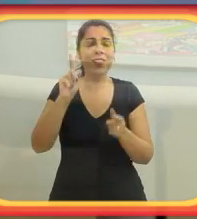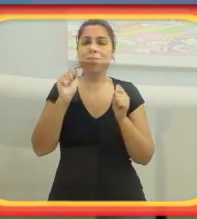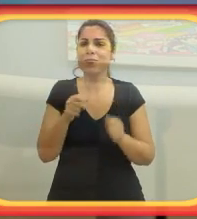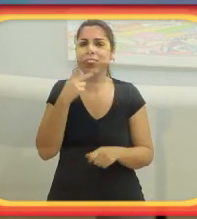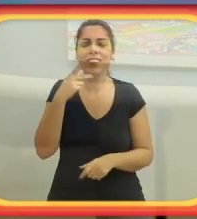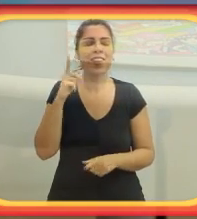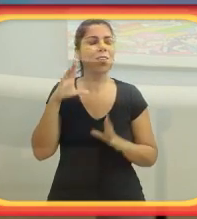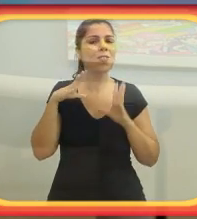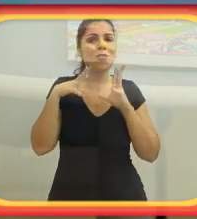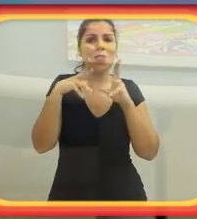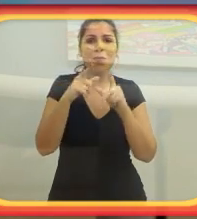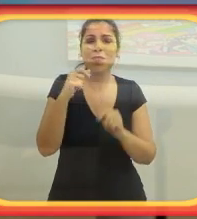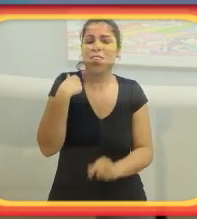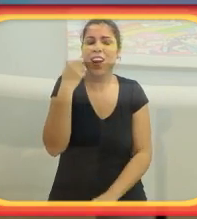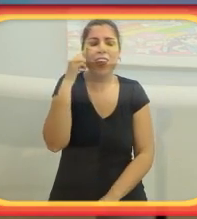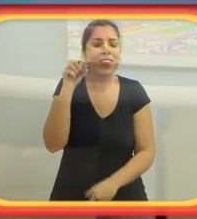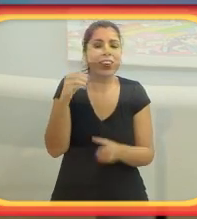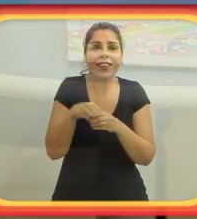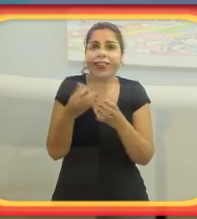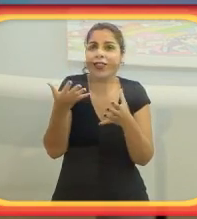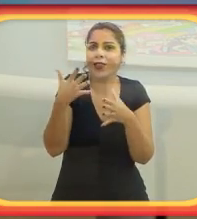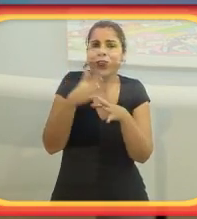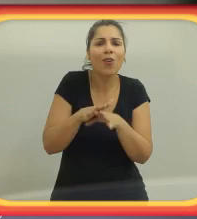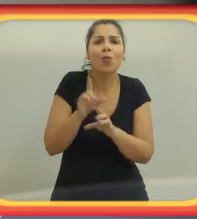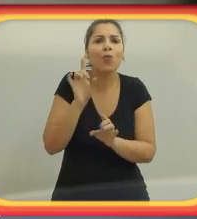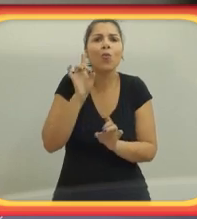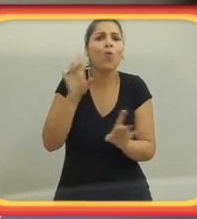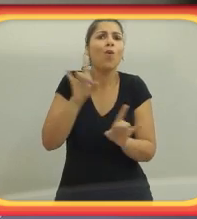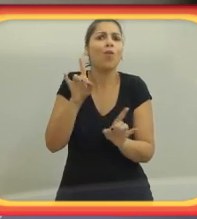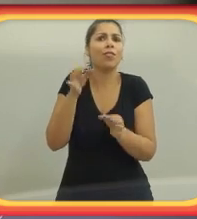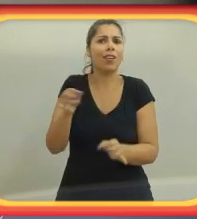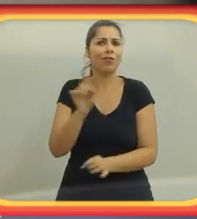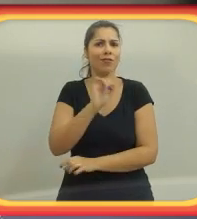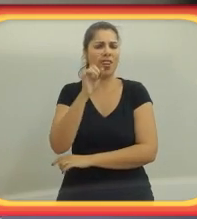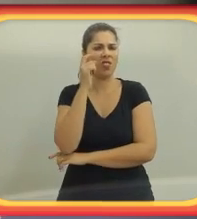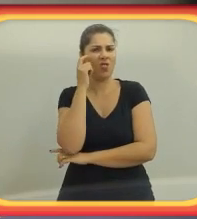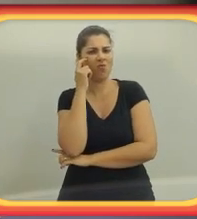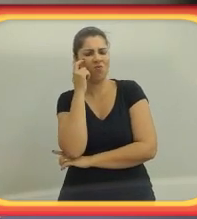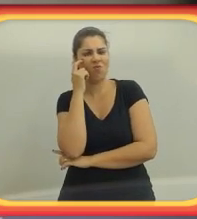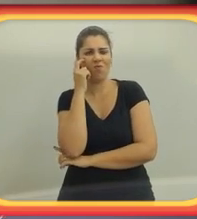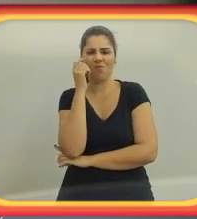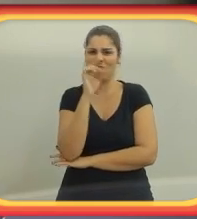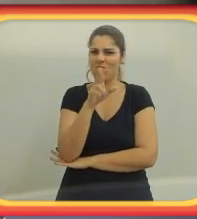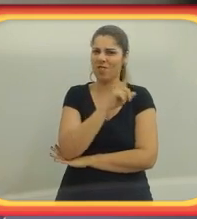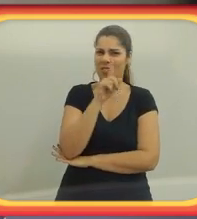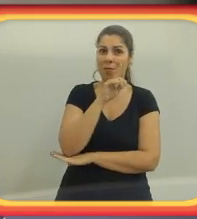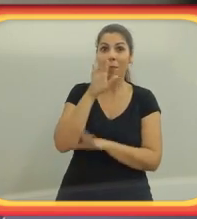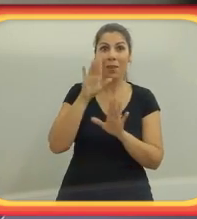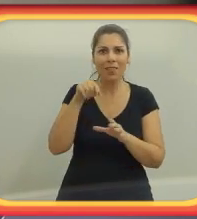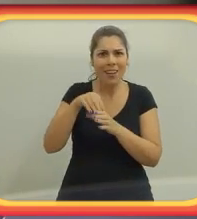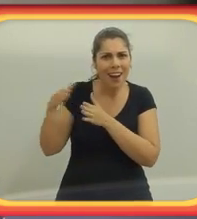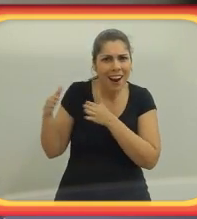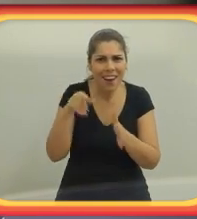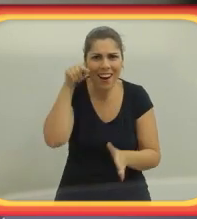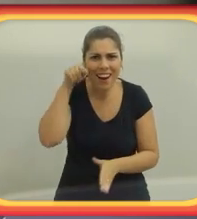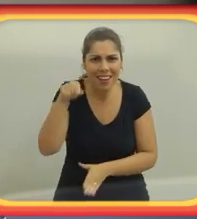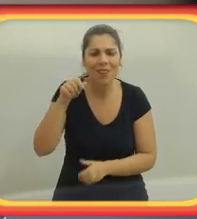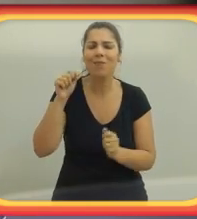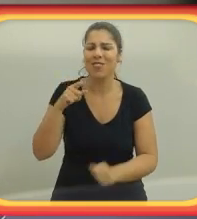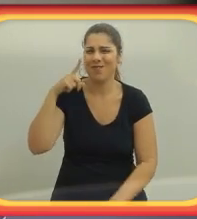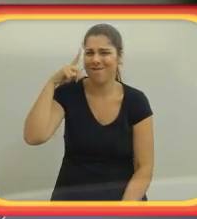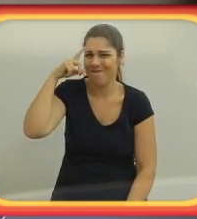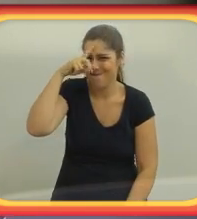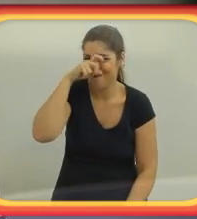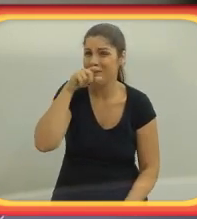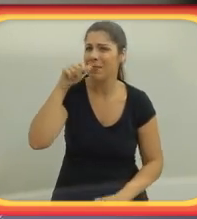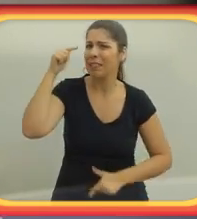universidade é poder dizer para todo mundo que acha que a inclusão não dá certo, que dá, né? Que o caminho é esse. Pode ser difícil, pode